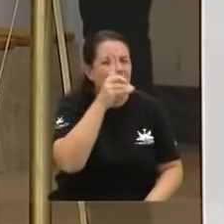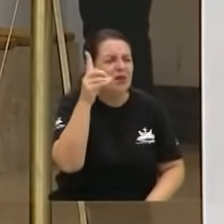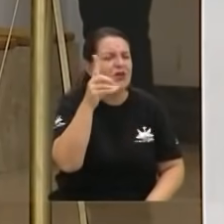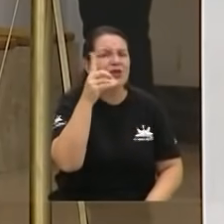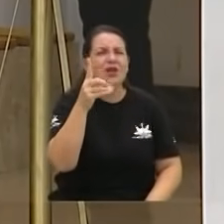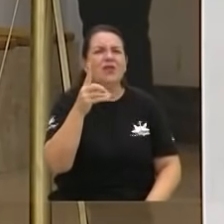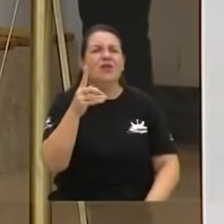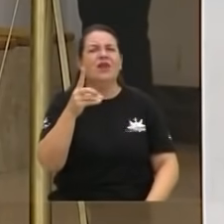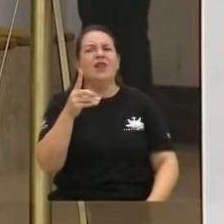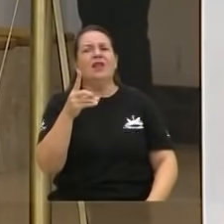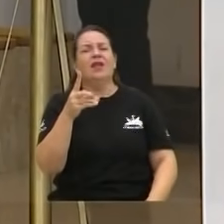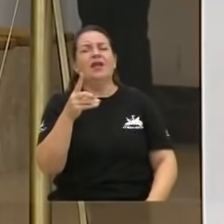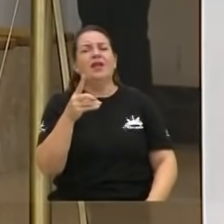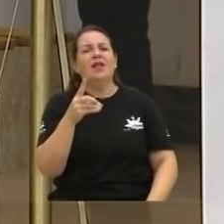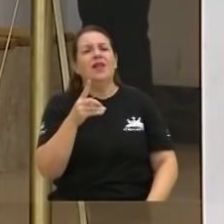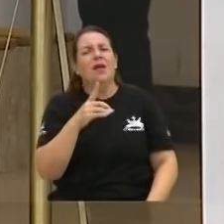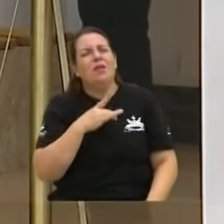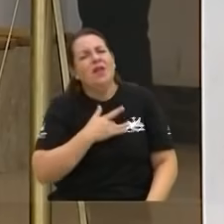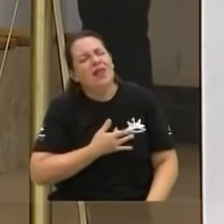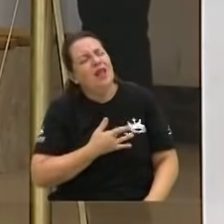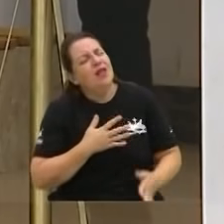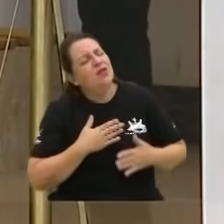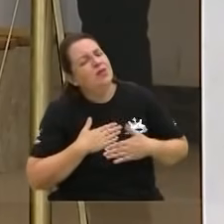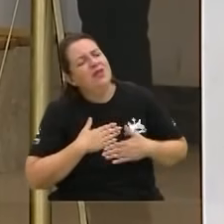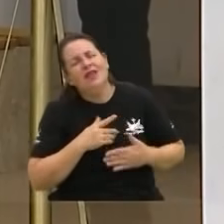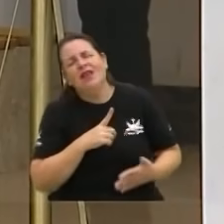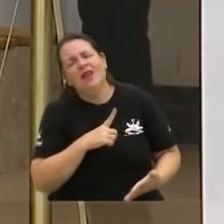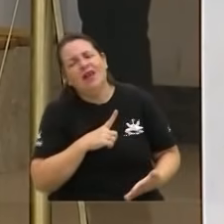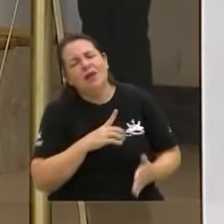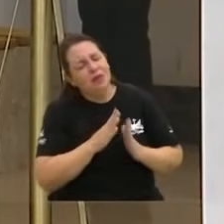Davi, tende piedade de mim.